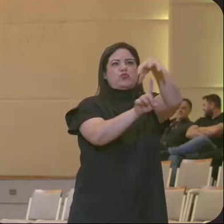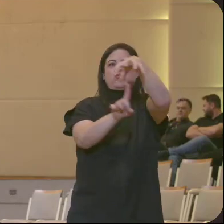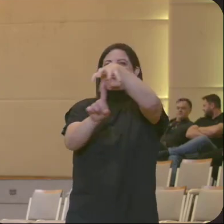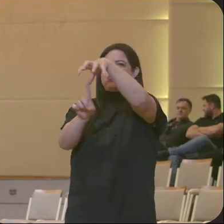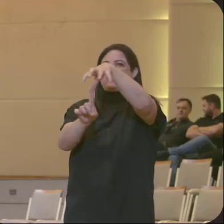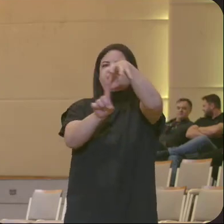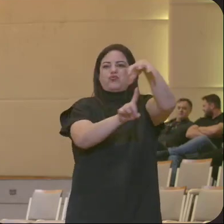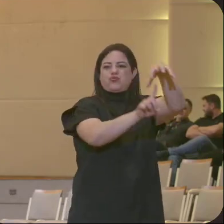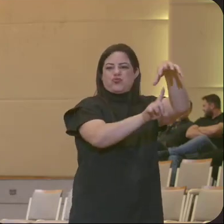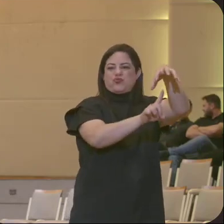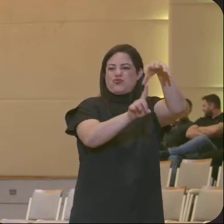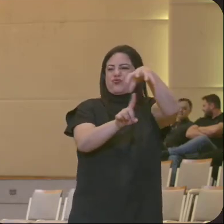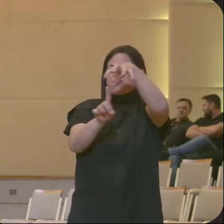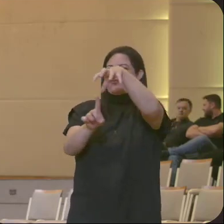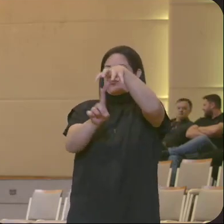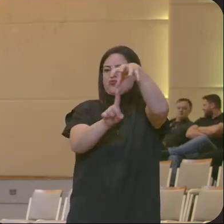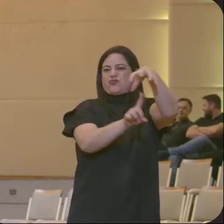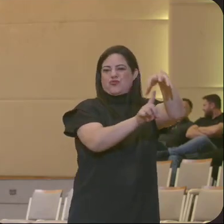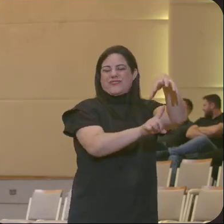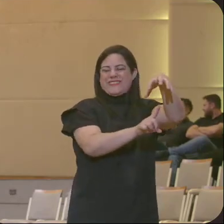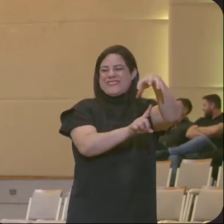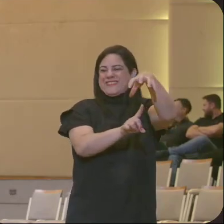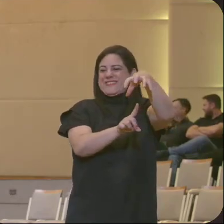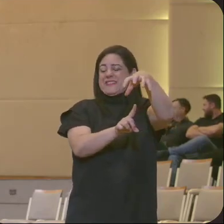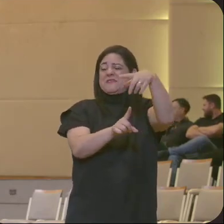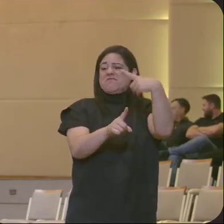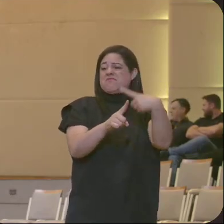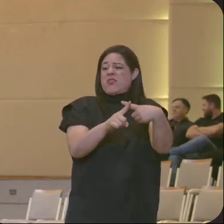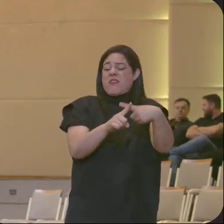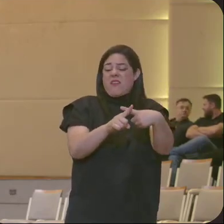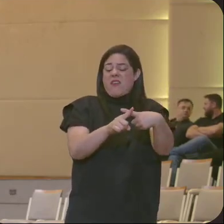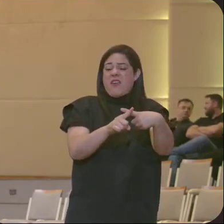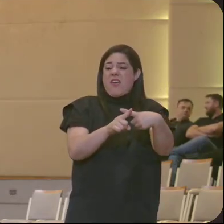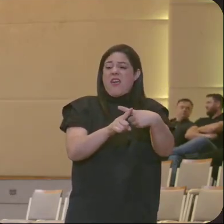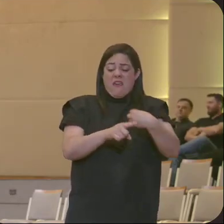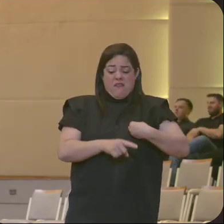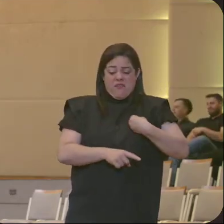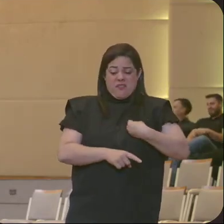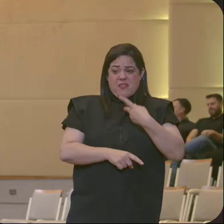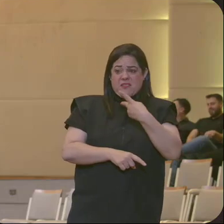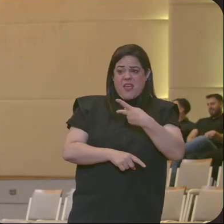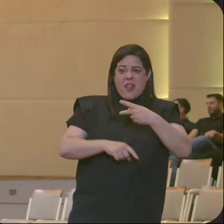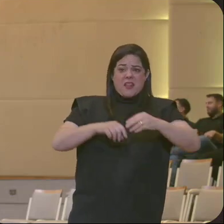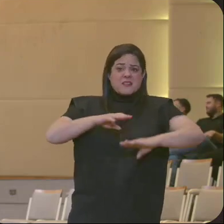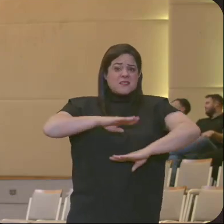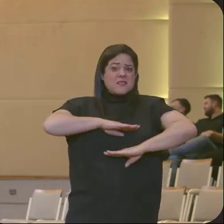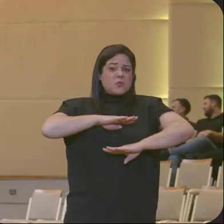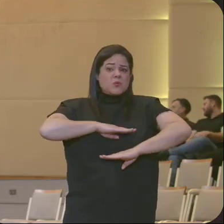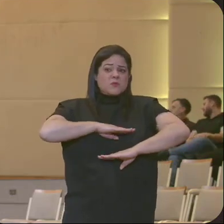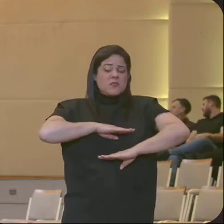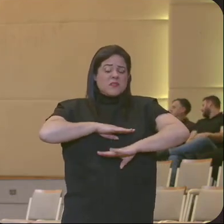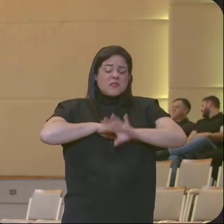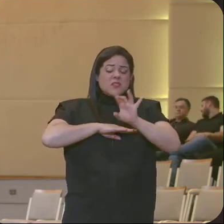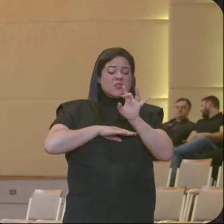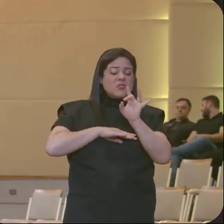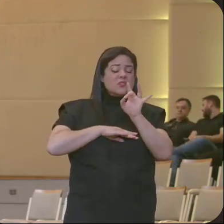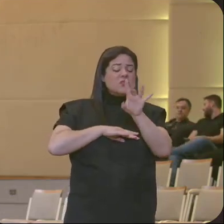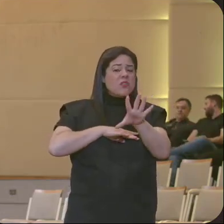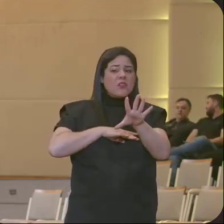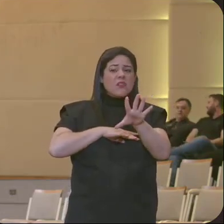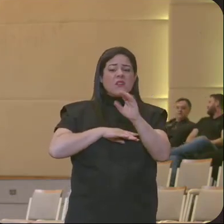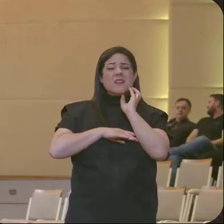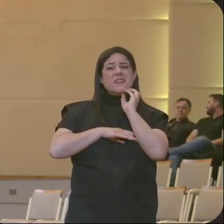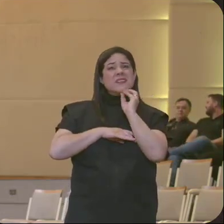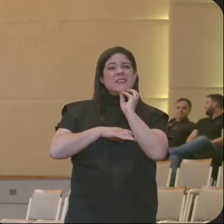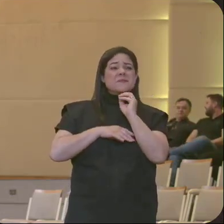pelas circunstâncias. A alegria que vem do Senhor, ela não é baseada em circunstâncias externas, mas na certeza